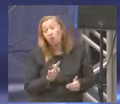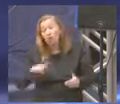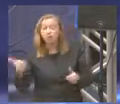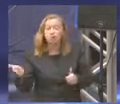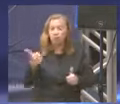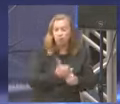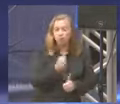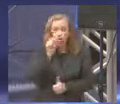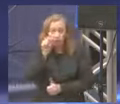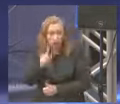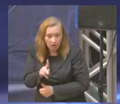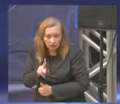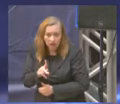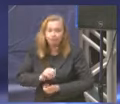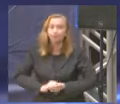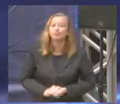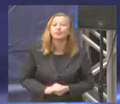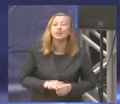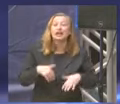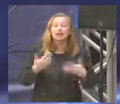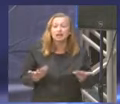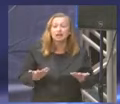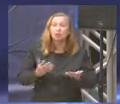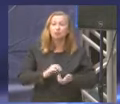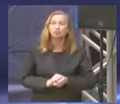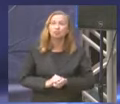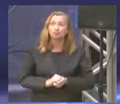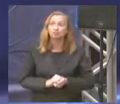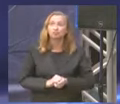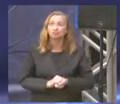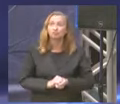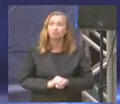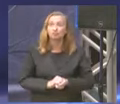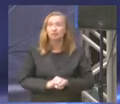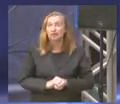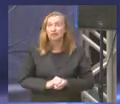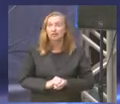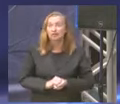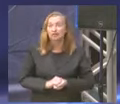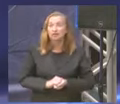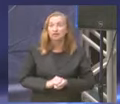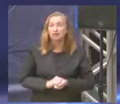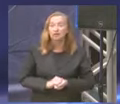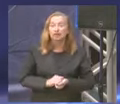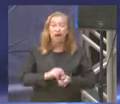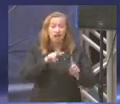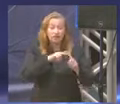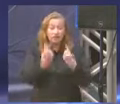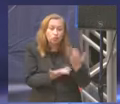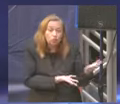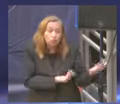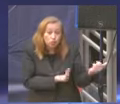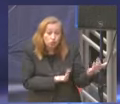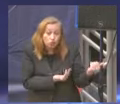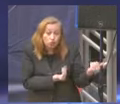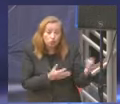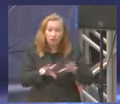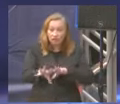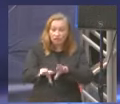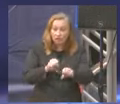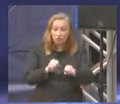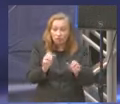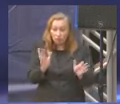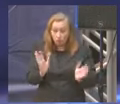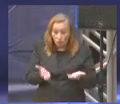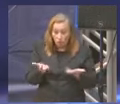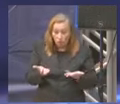Ok? Então, do ponto de vista do jovem, né, o jovem que está se formando hoje,